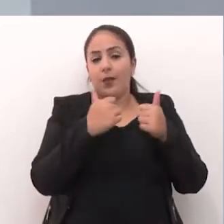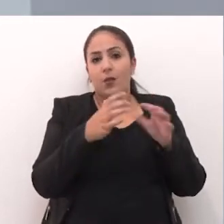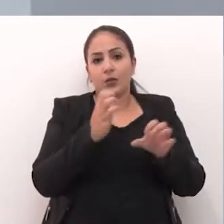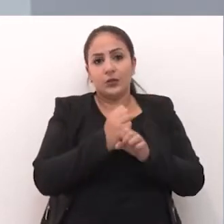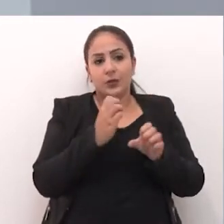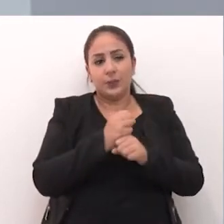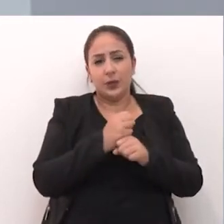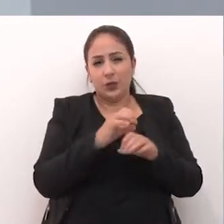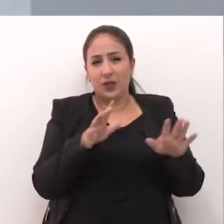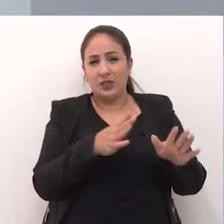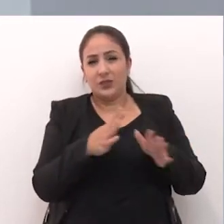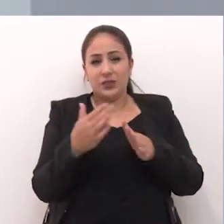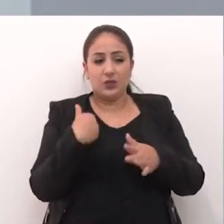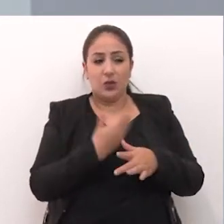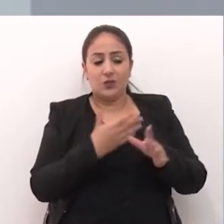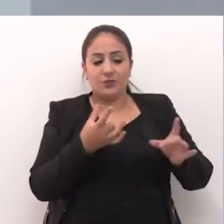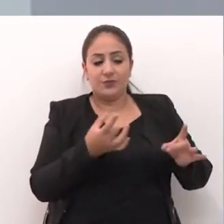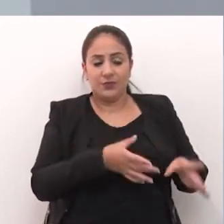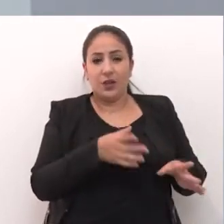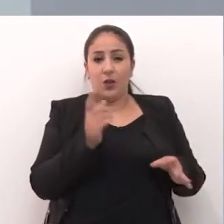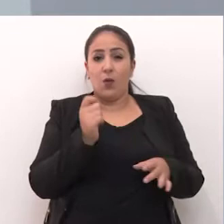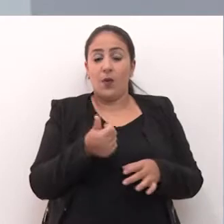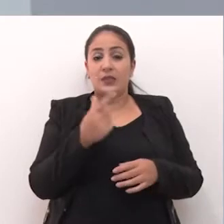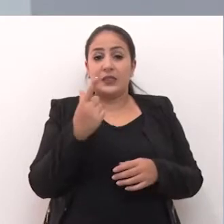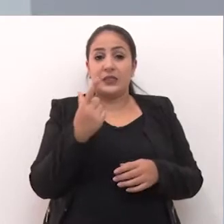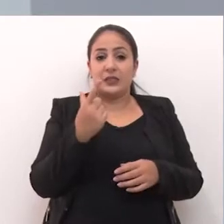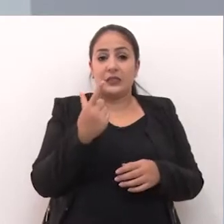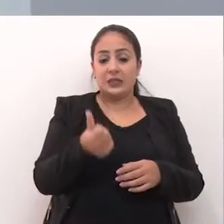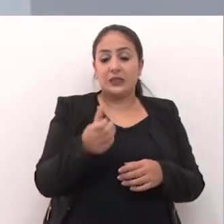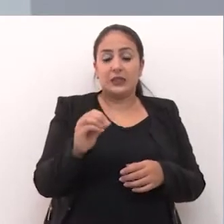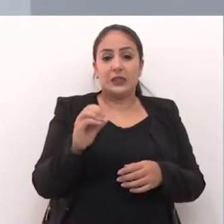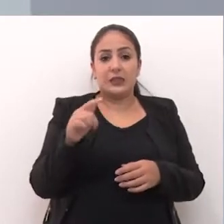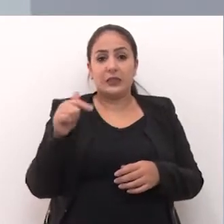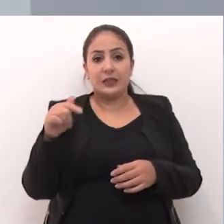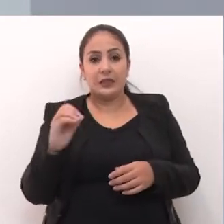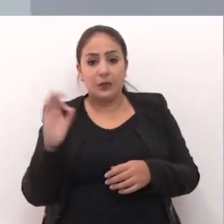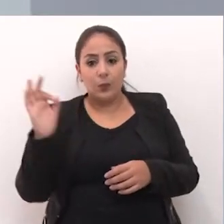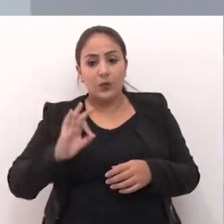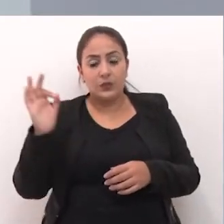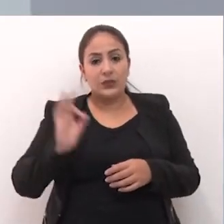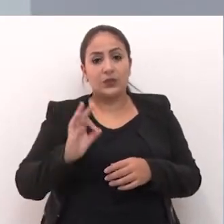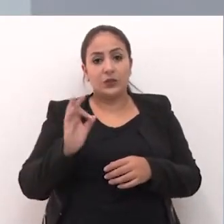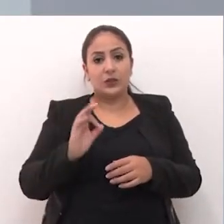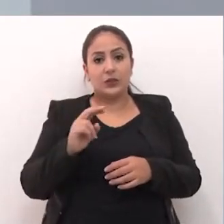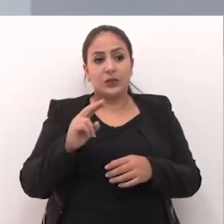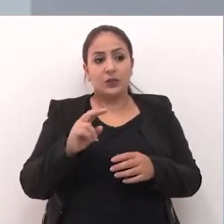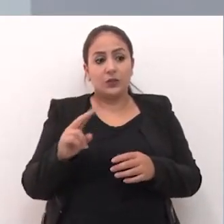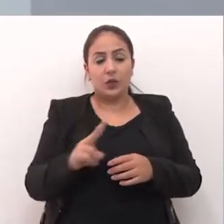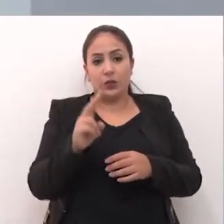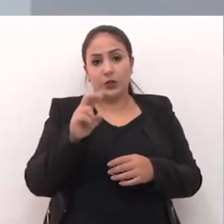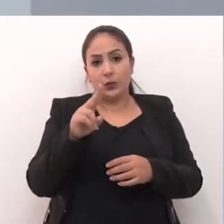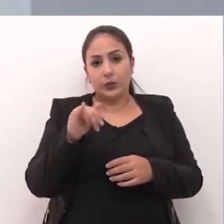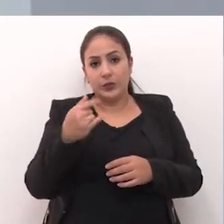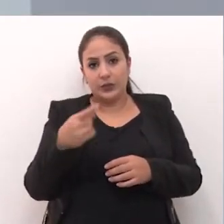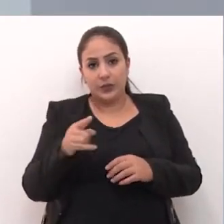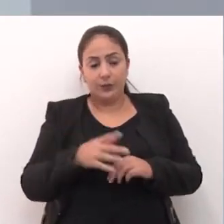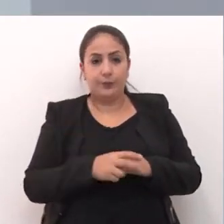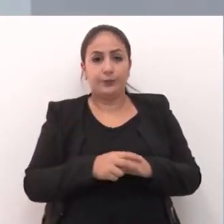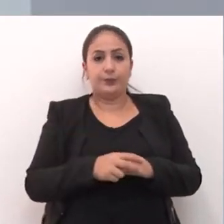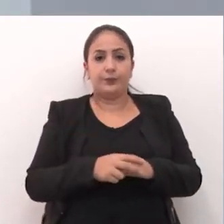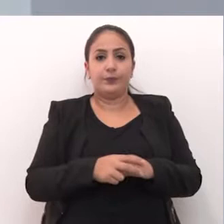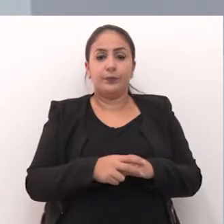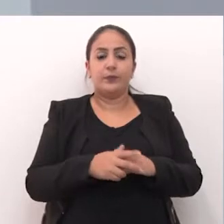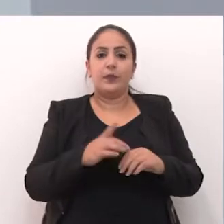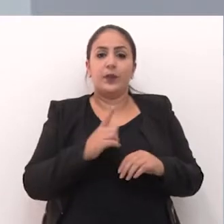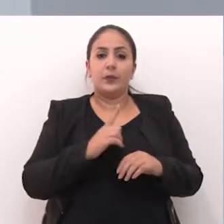orçamento, ao invés de deixarmos quase que 60% ou 70% do orçamento nas mãos da União, uns 14% ou 15% nas mãos dos estados